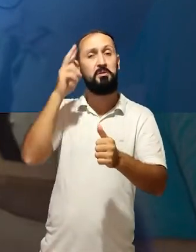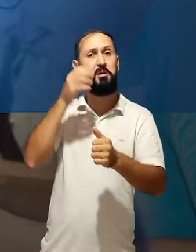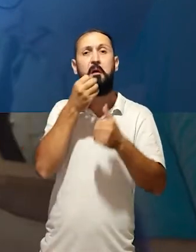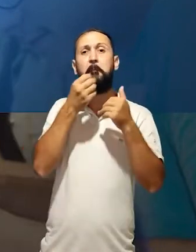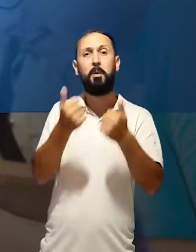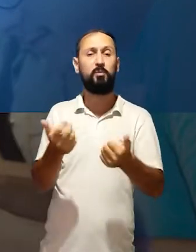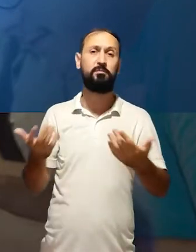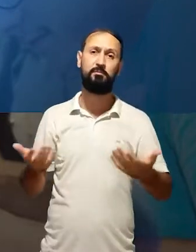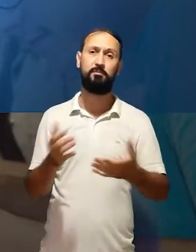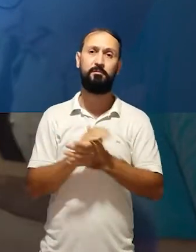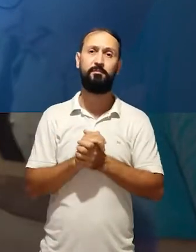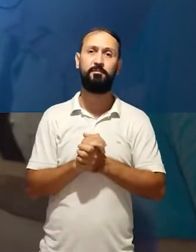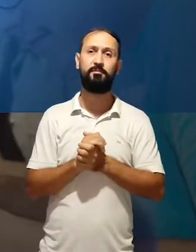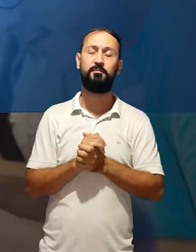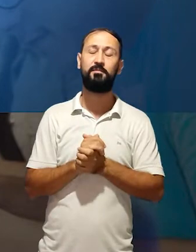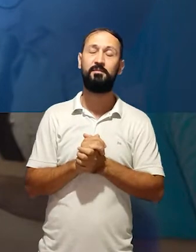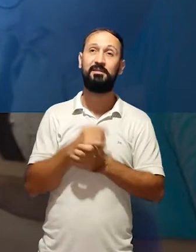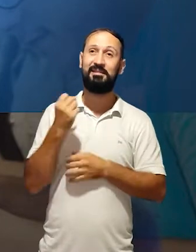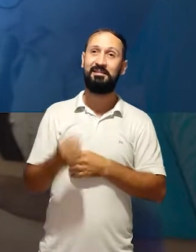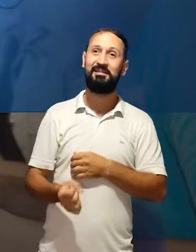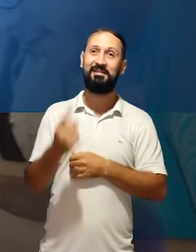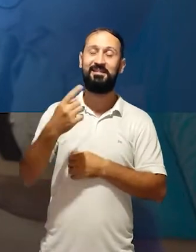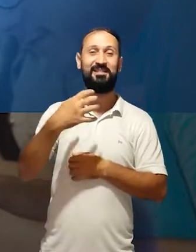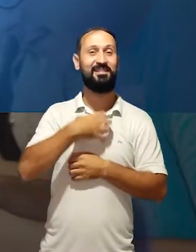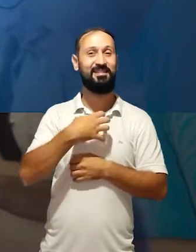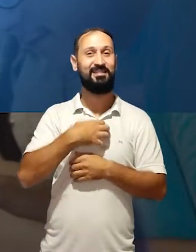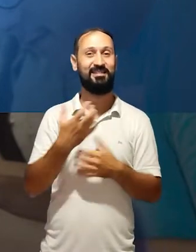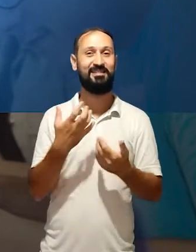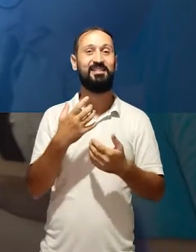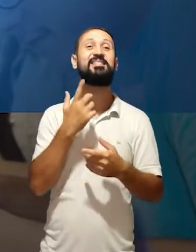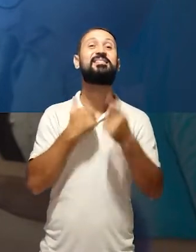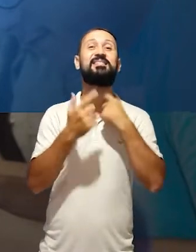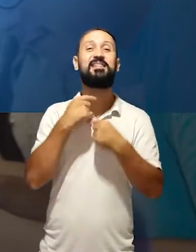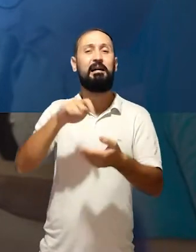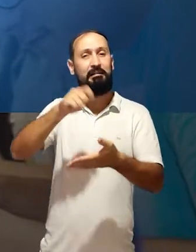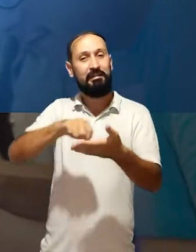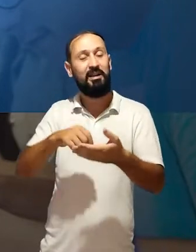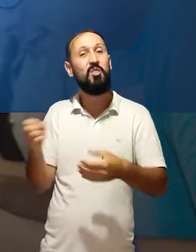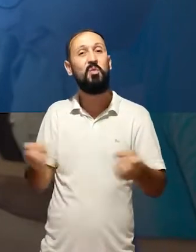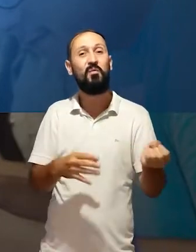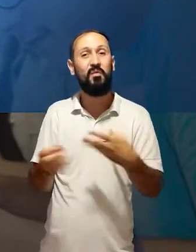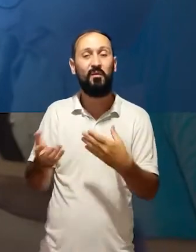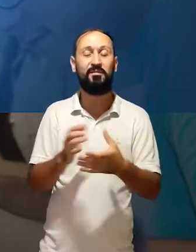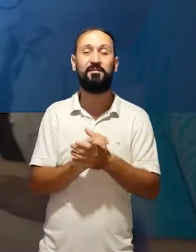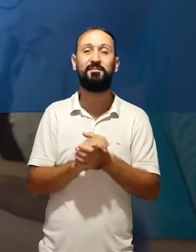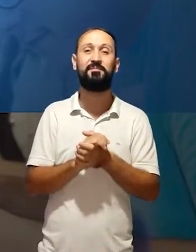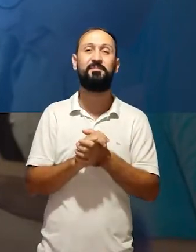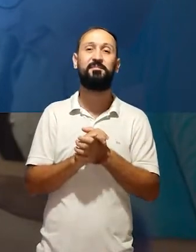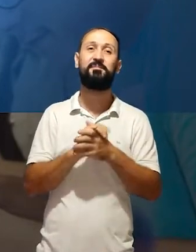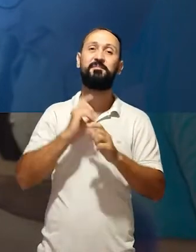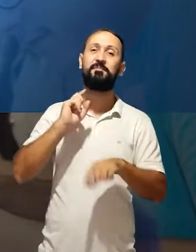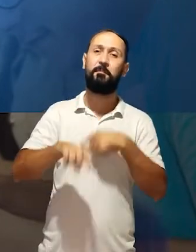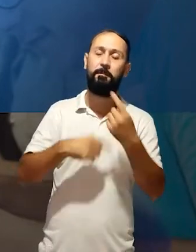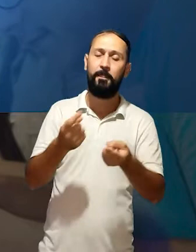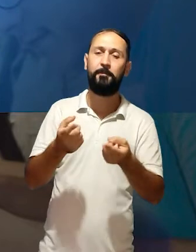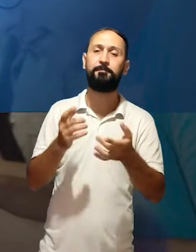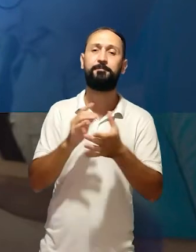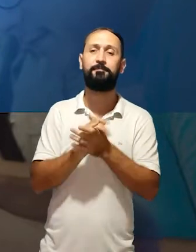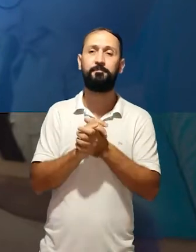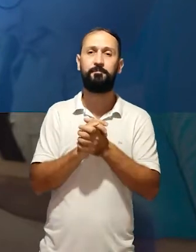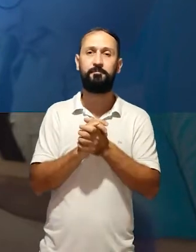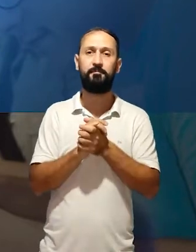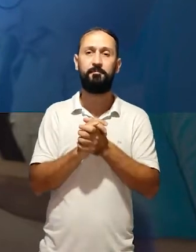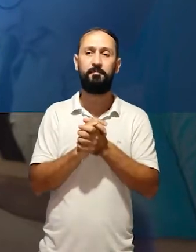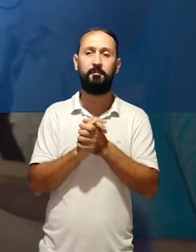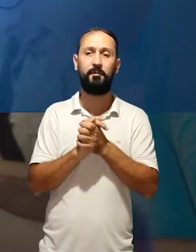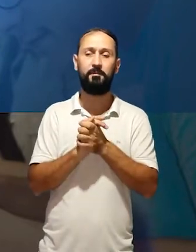ok. Isso aí deixa você cheio de vontade de escrever mais, né? Aí depois veio